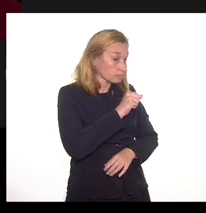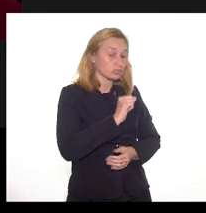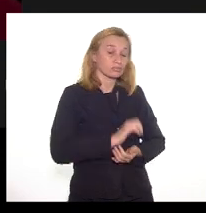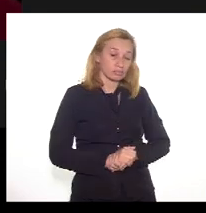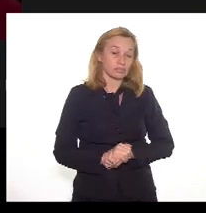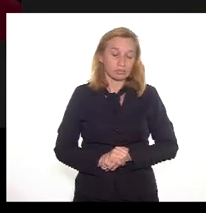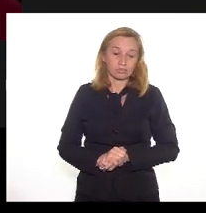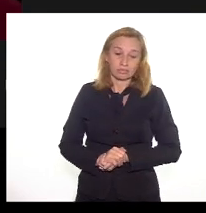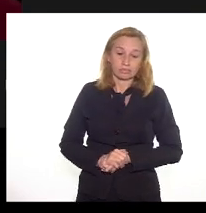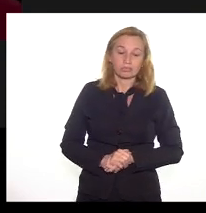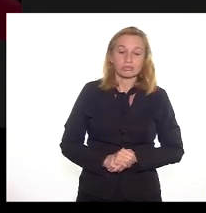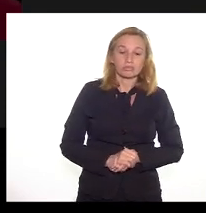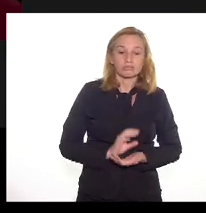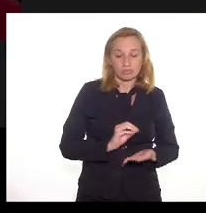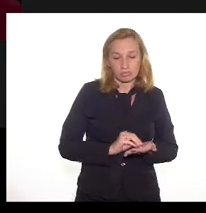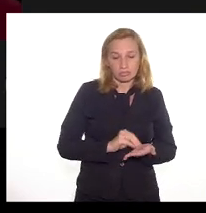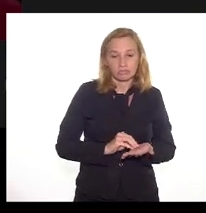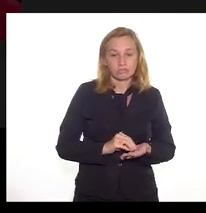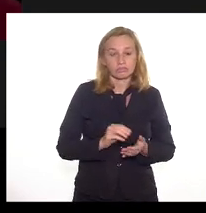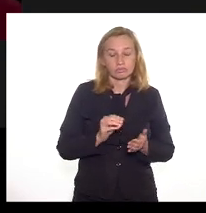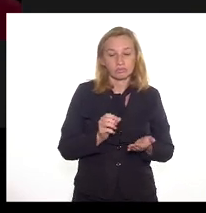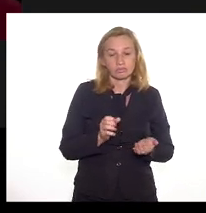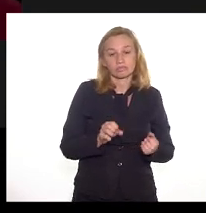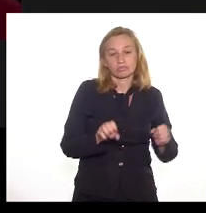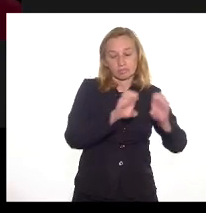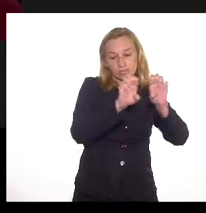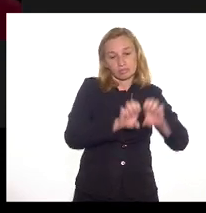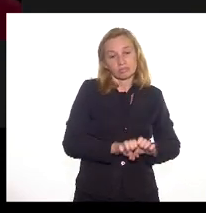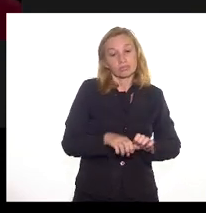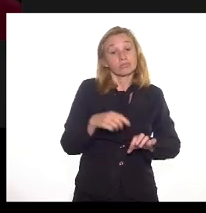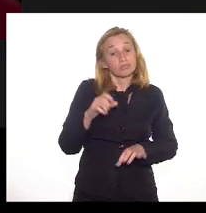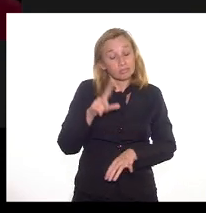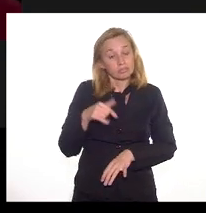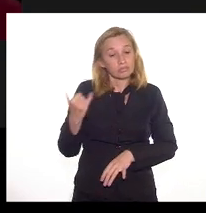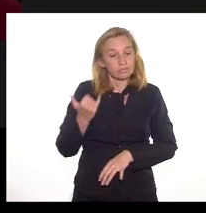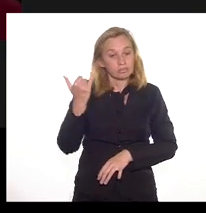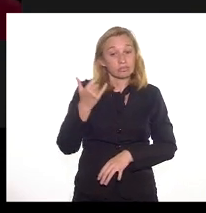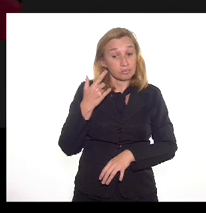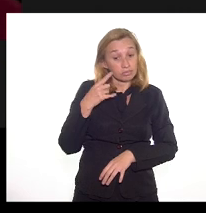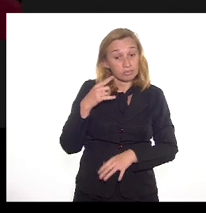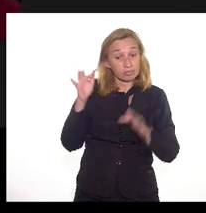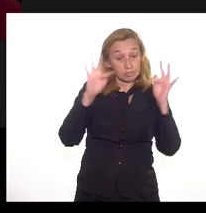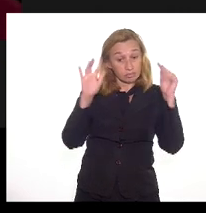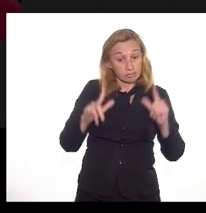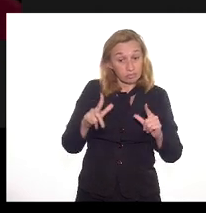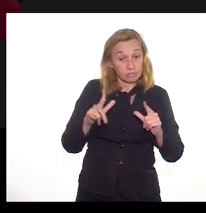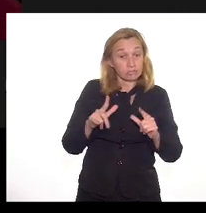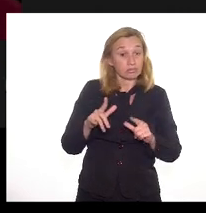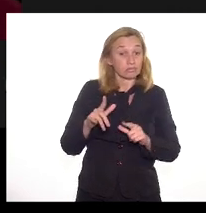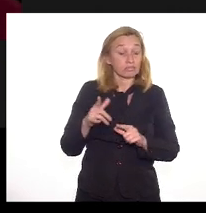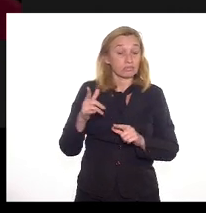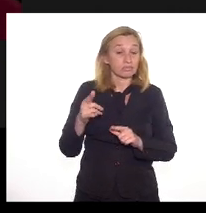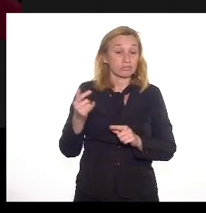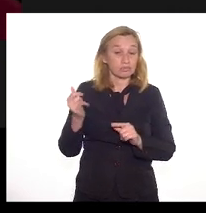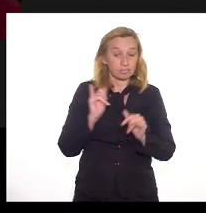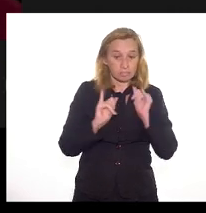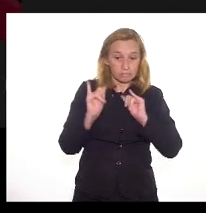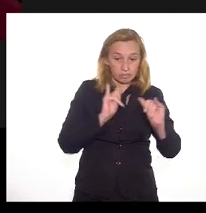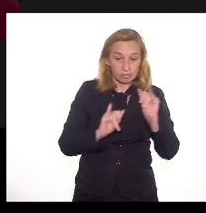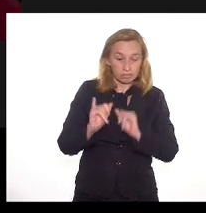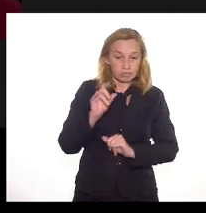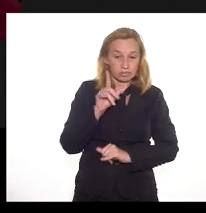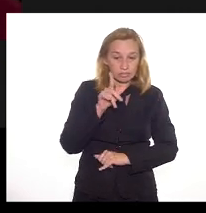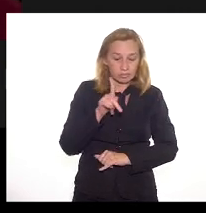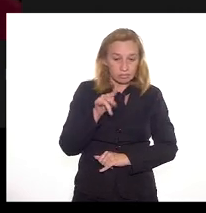lá exatamente por falta de infraestrutura. Acho que pode ser muito interessante. Fiquei muito feliz com essa notícia, Pedro, e gostaria muito de ter algum documento,